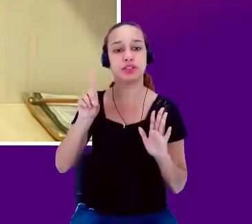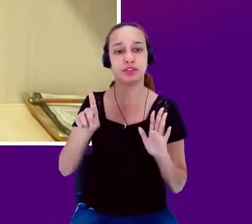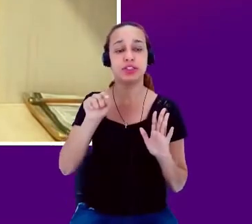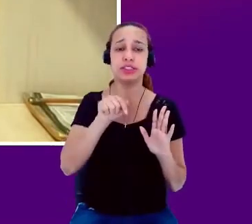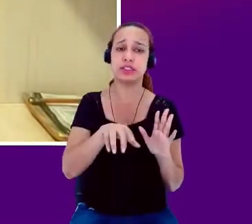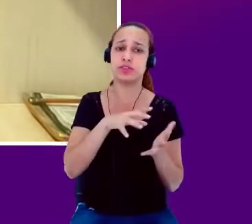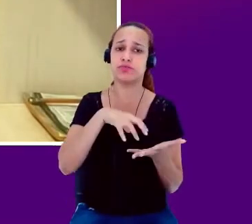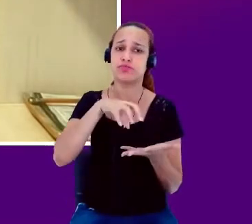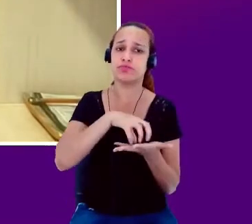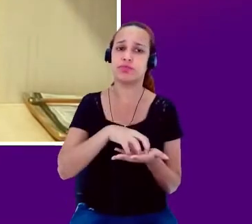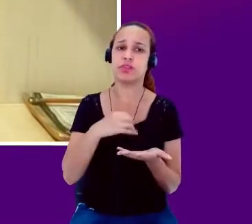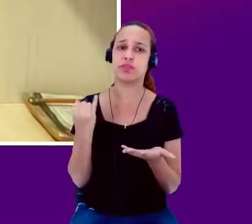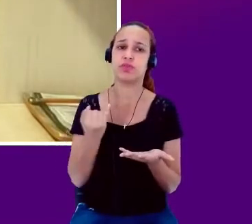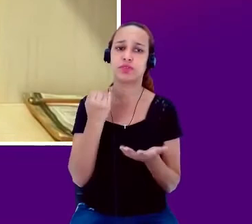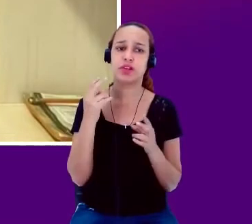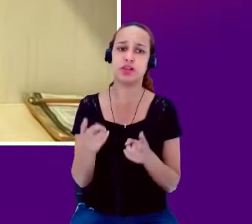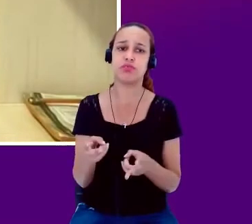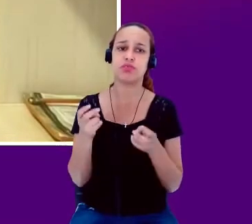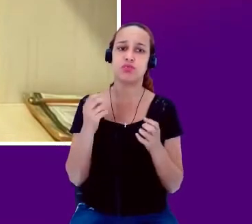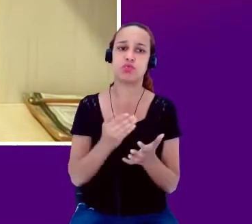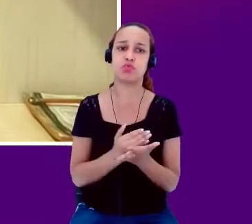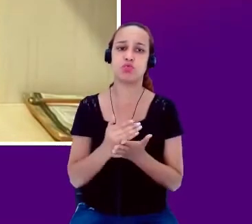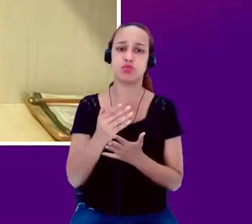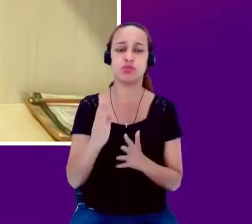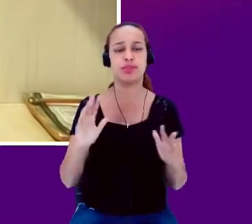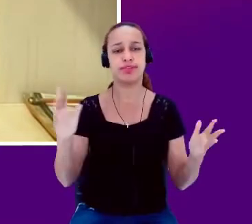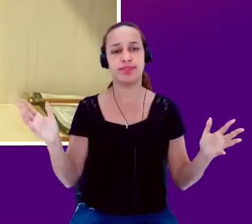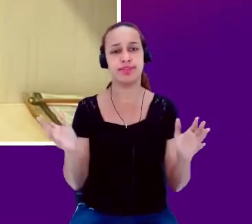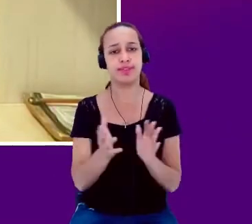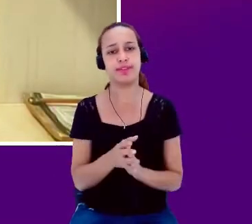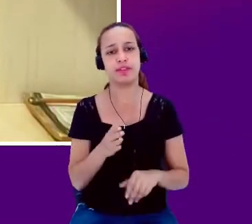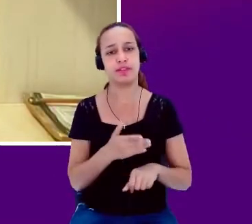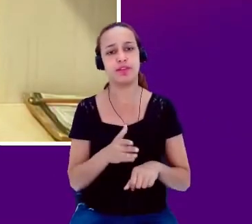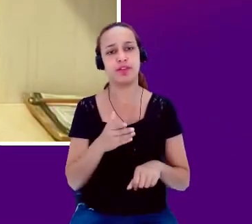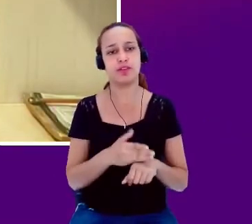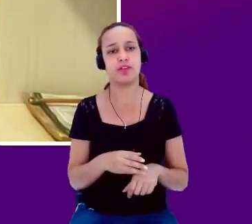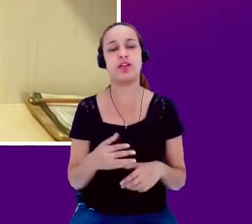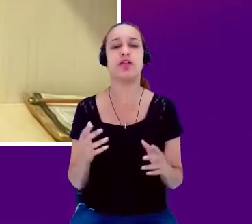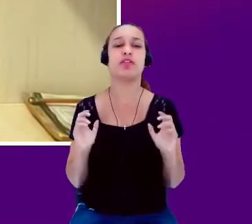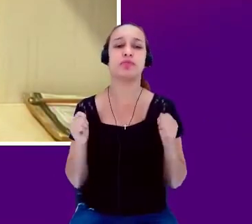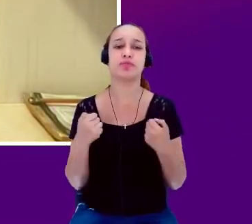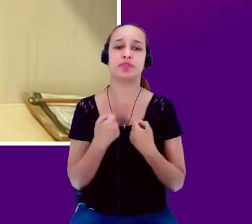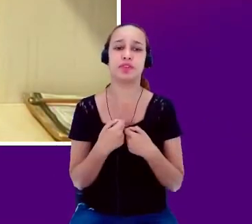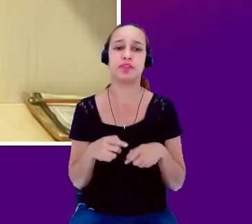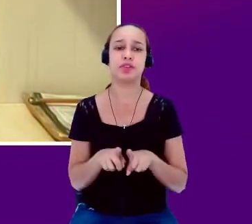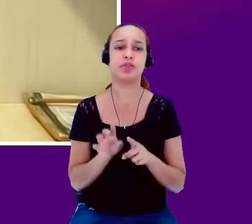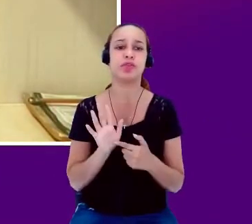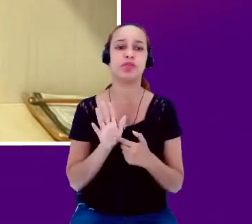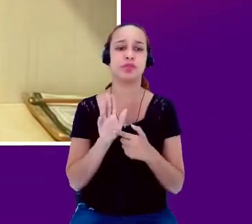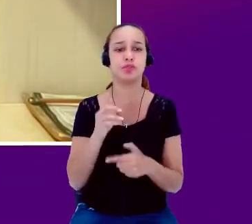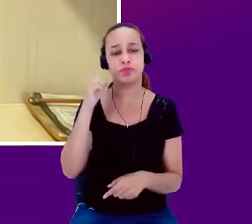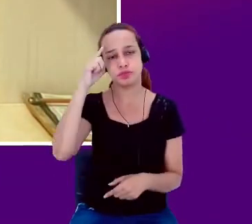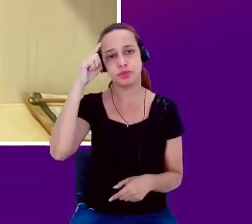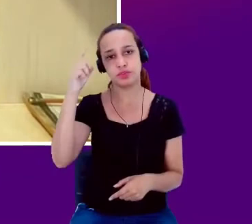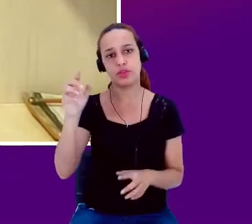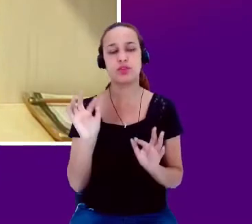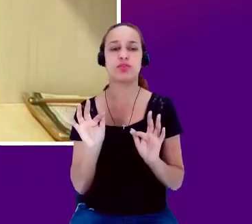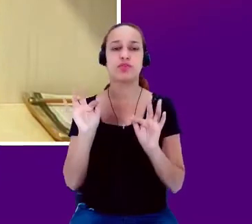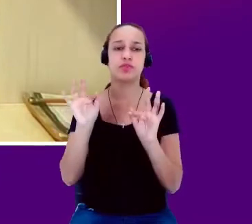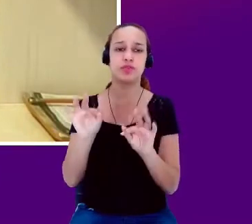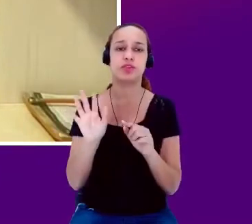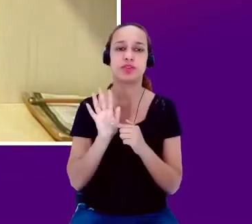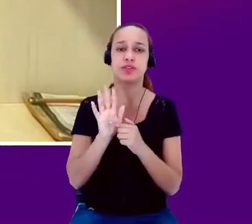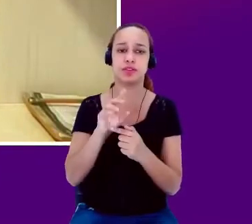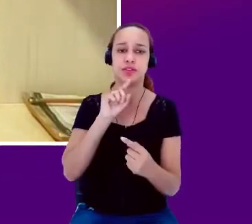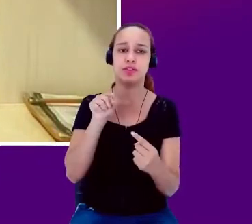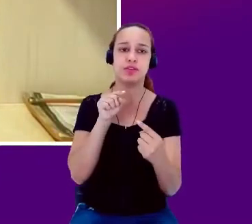muito interessante começar pelos princípios, né, que foi um pouquinho o exercício que o ministro Cueva fez também, pensar no princípio da finalidade, por exemplo,